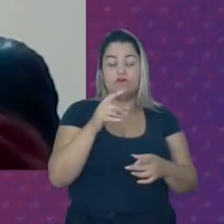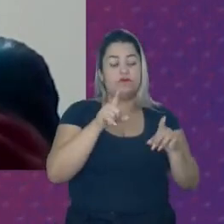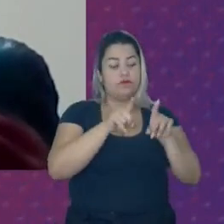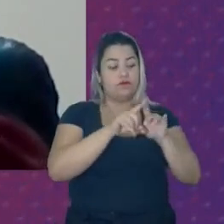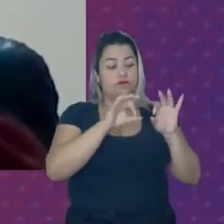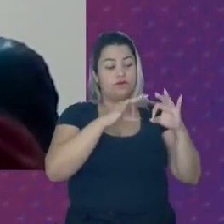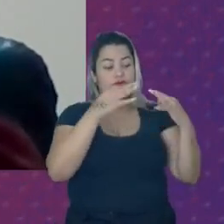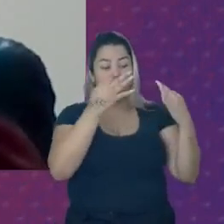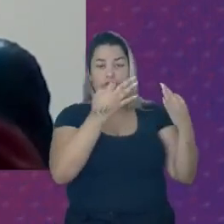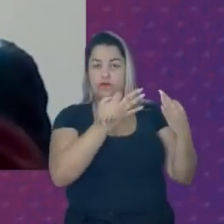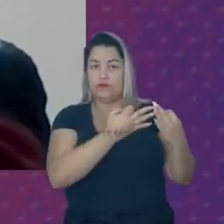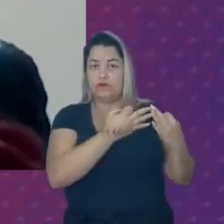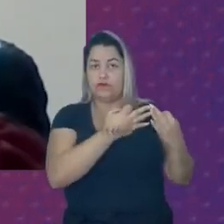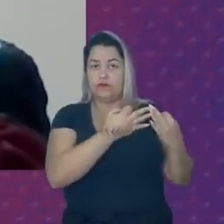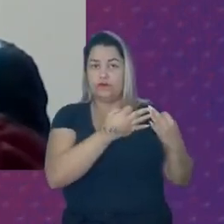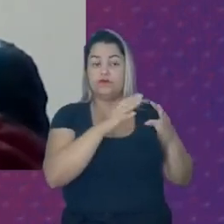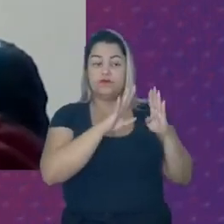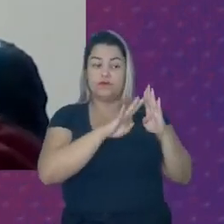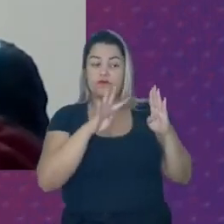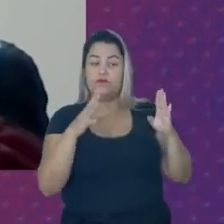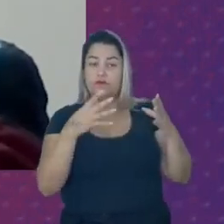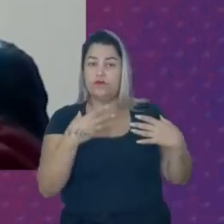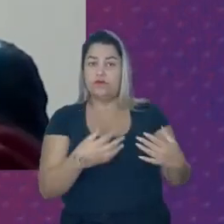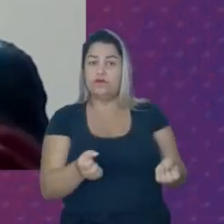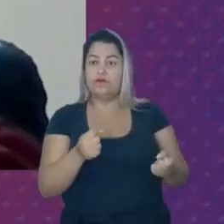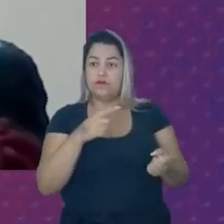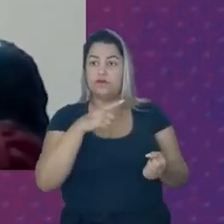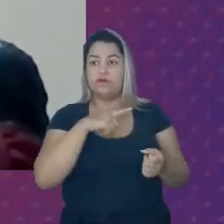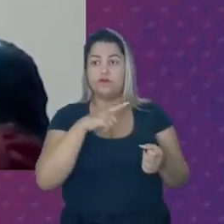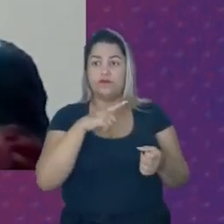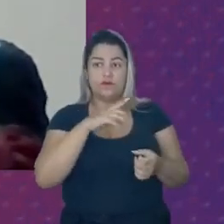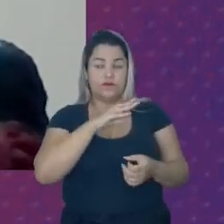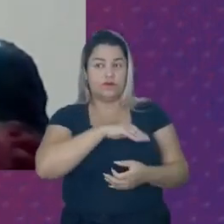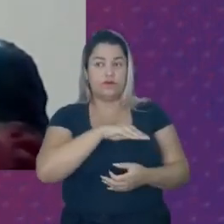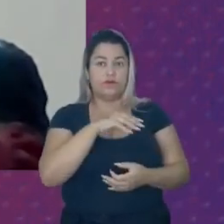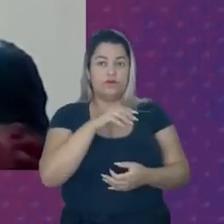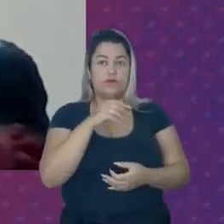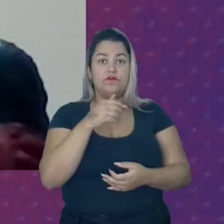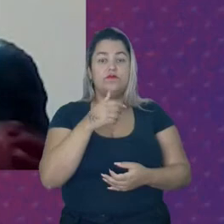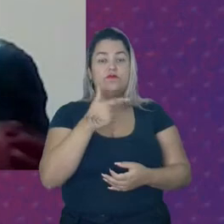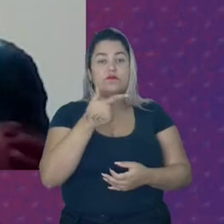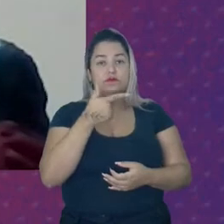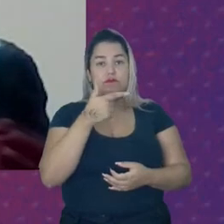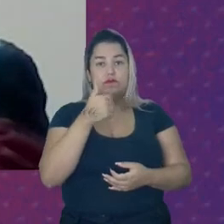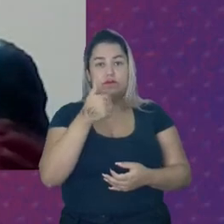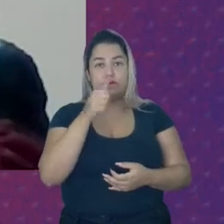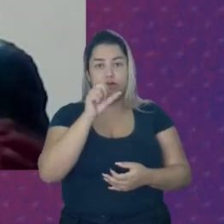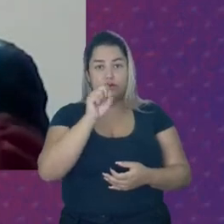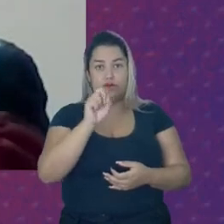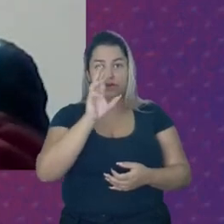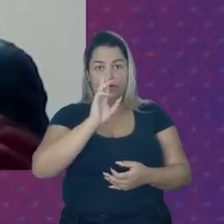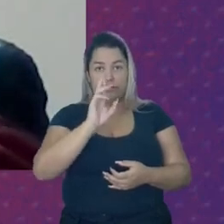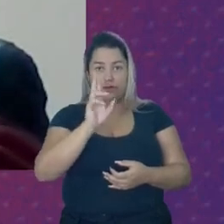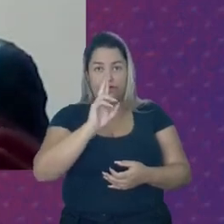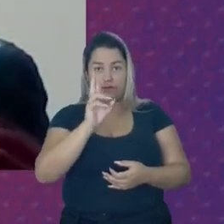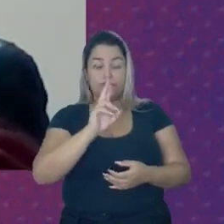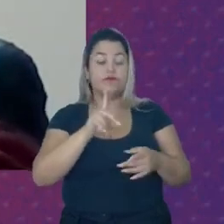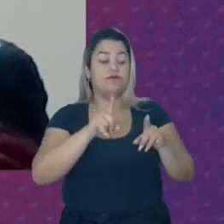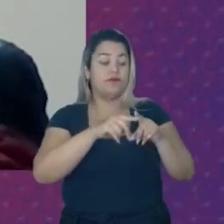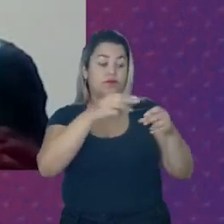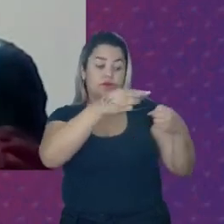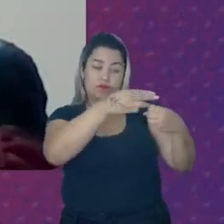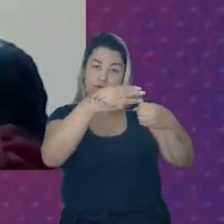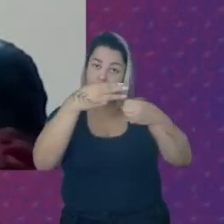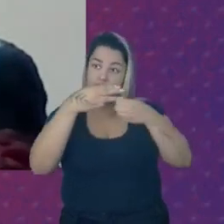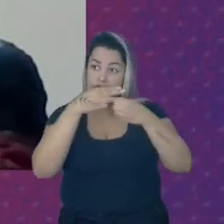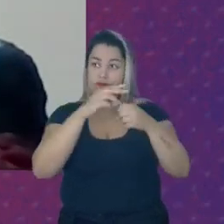familiar e que são beneficiadas famílias que possuem renda per capita de até R$ 218. O município, a